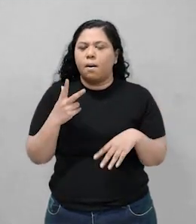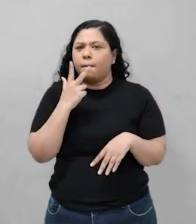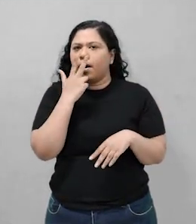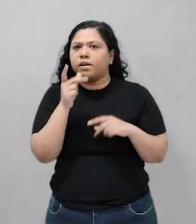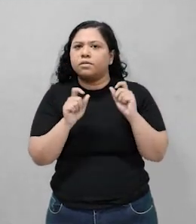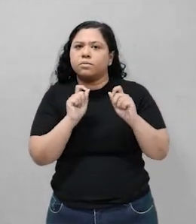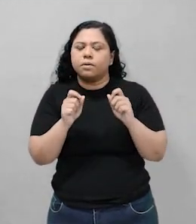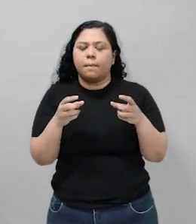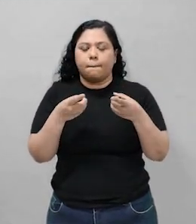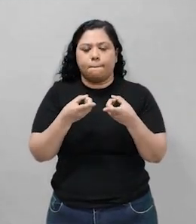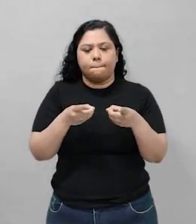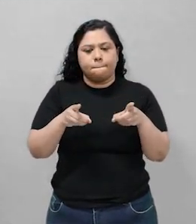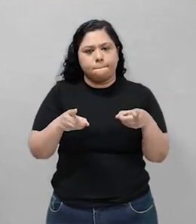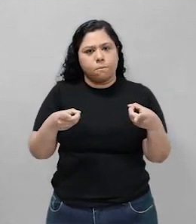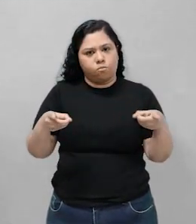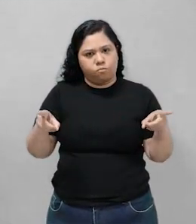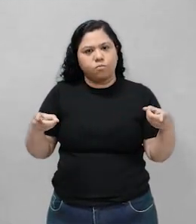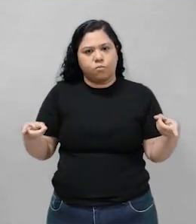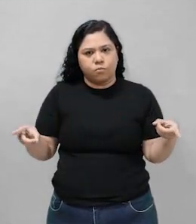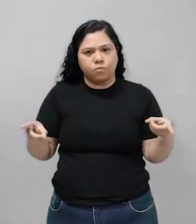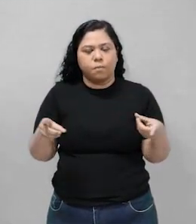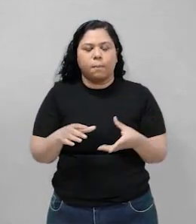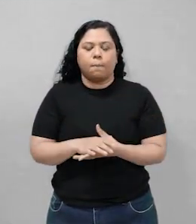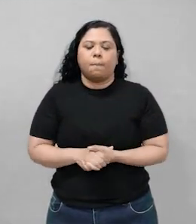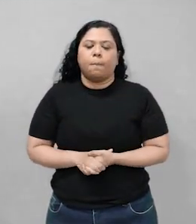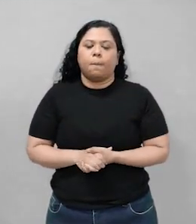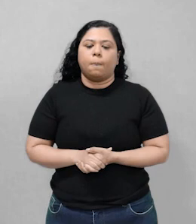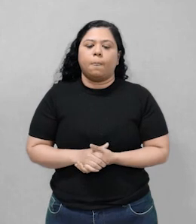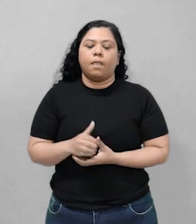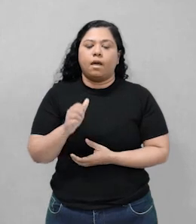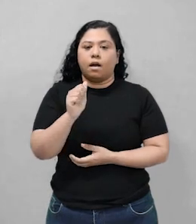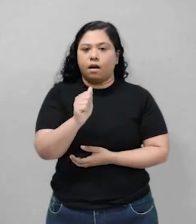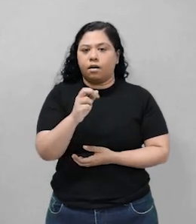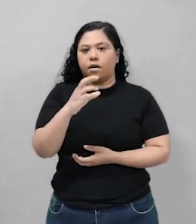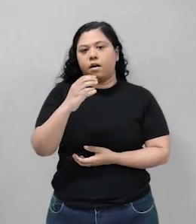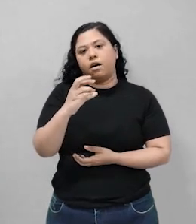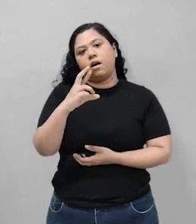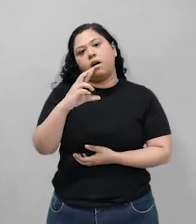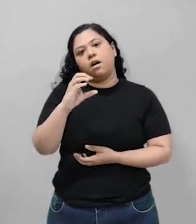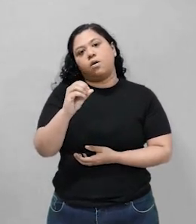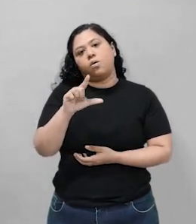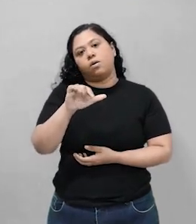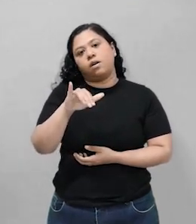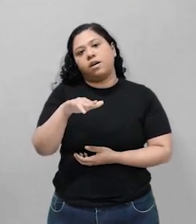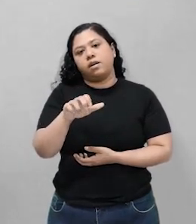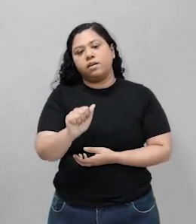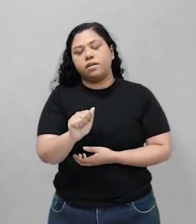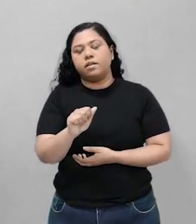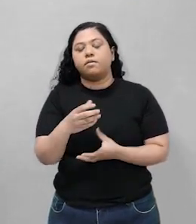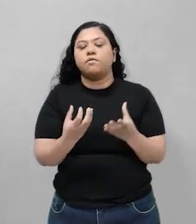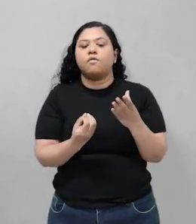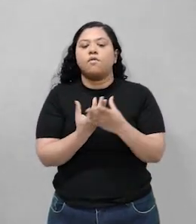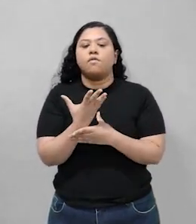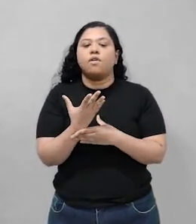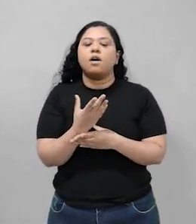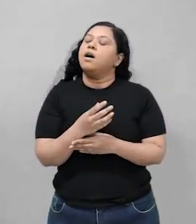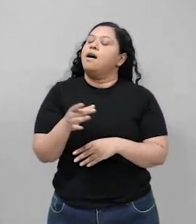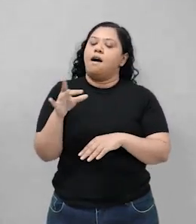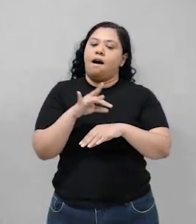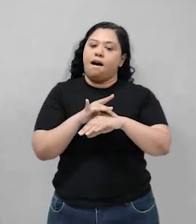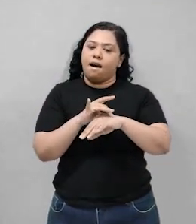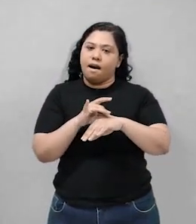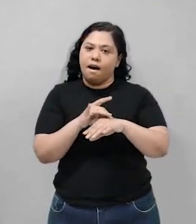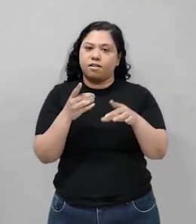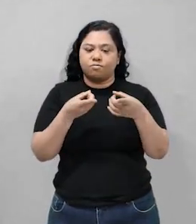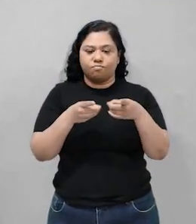a acroleína ela vai ser formada lá no momento que nós estamos assando a carne, lá